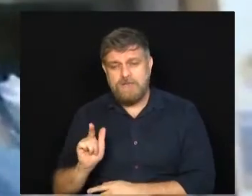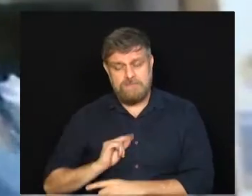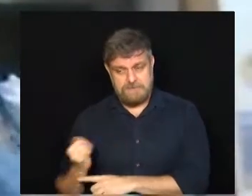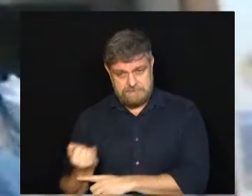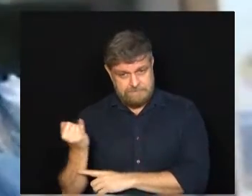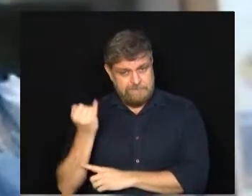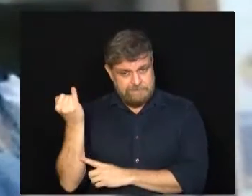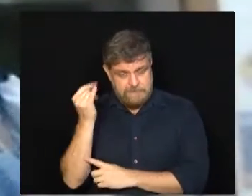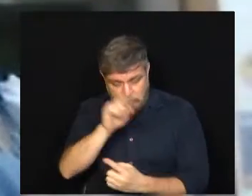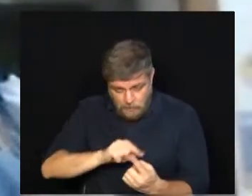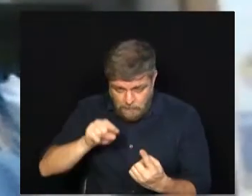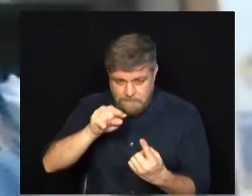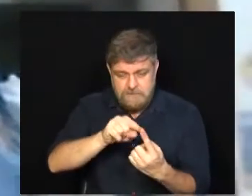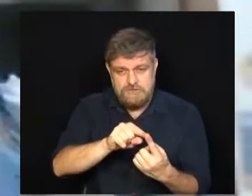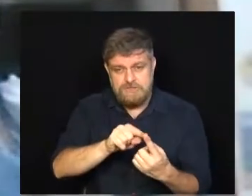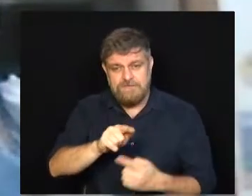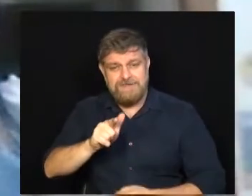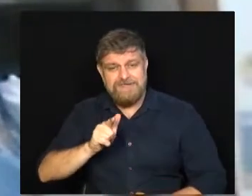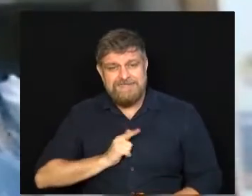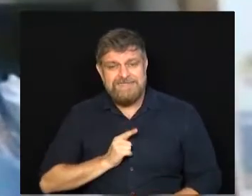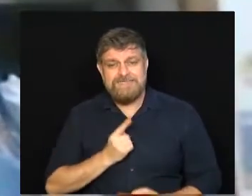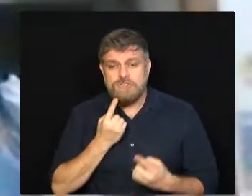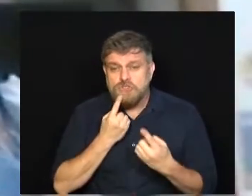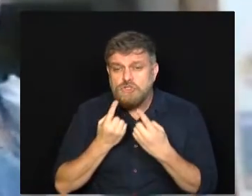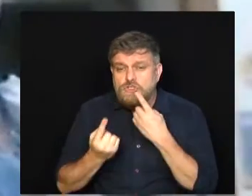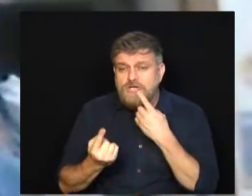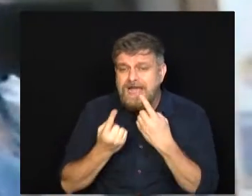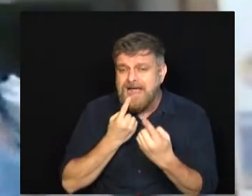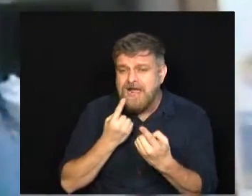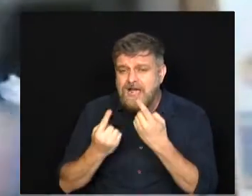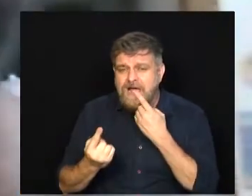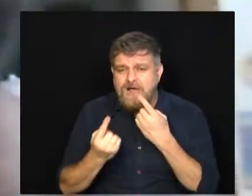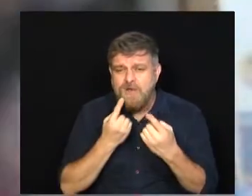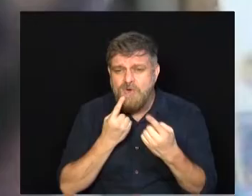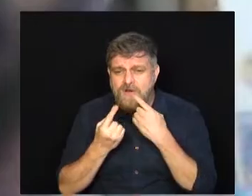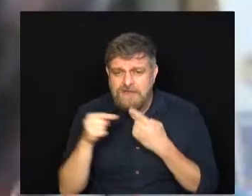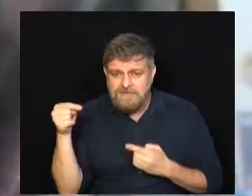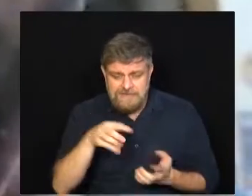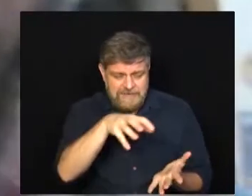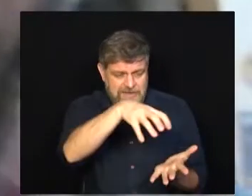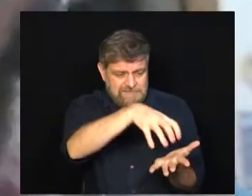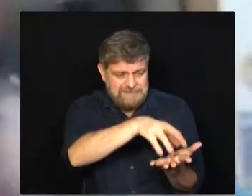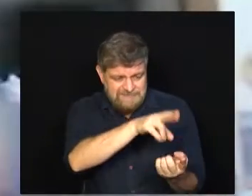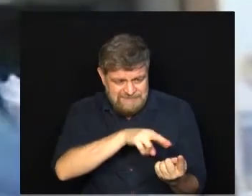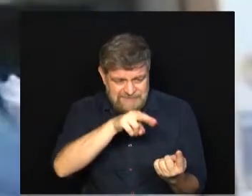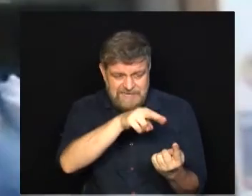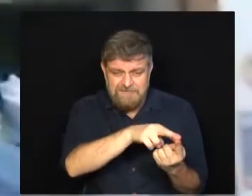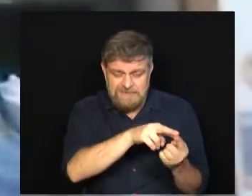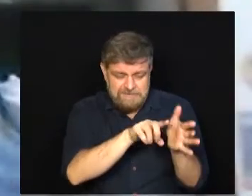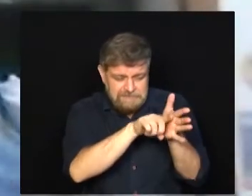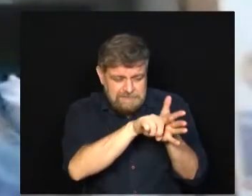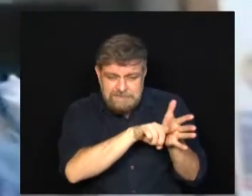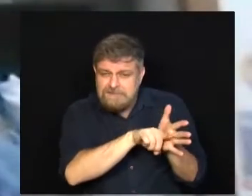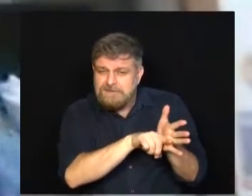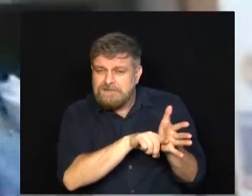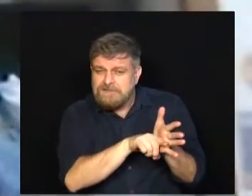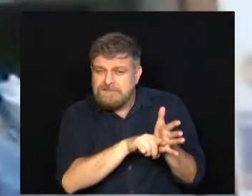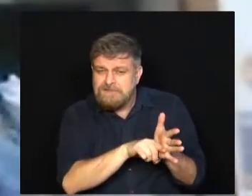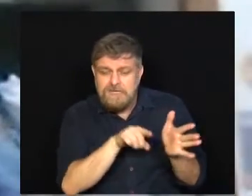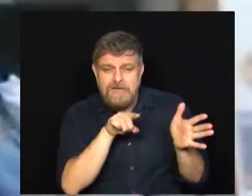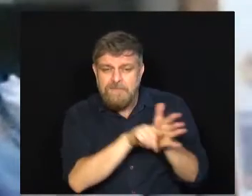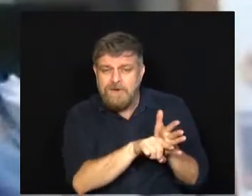no sentido de dialogando, né, com o centro de referência, verificar as possibilidades, em